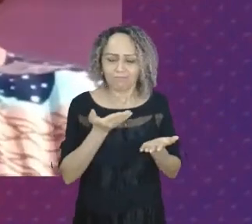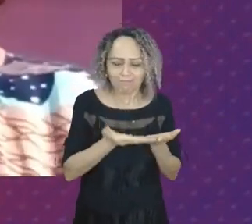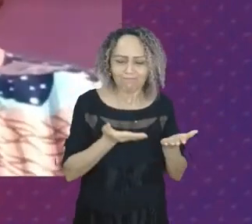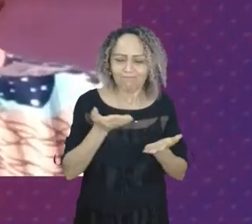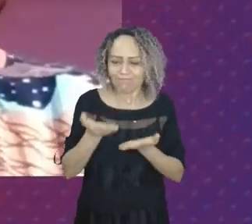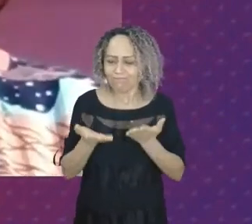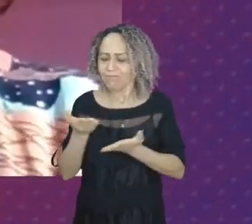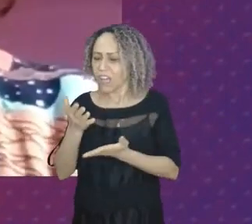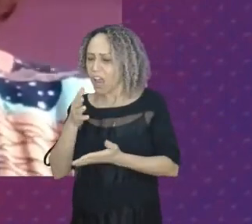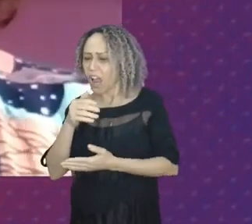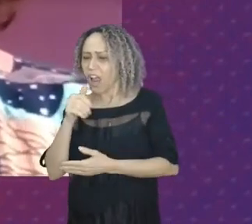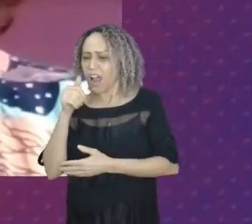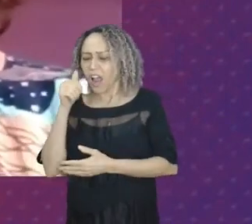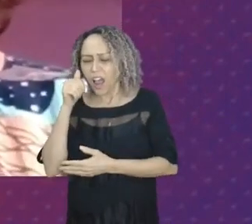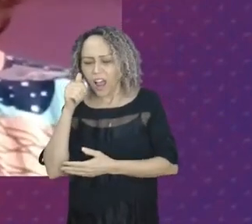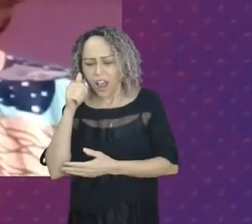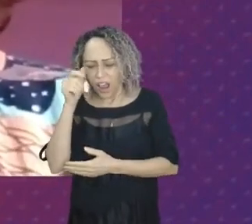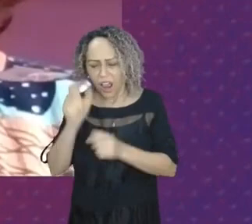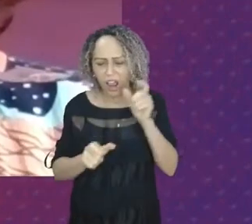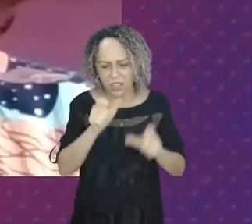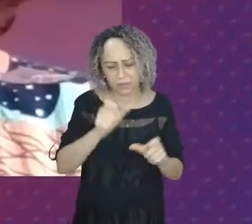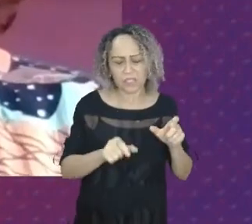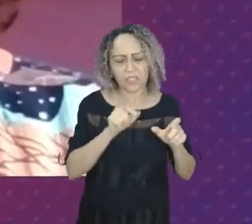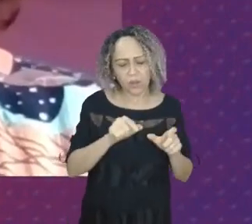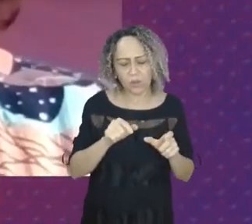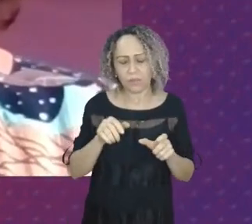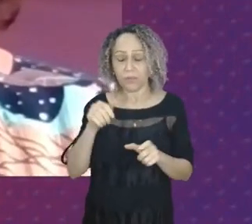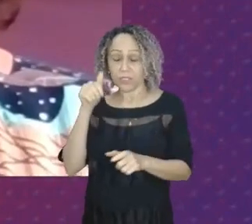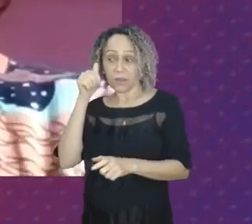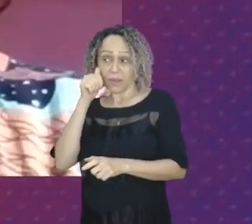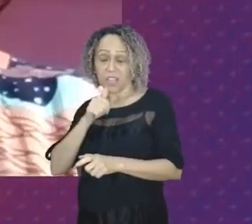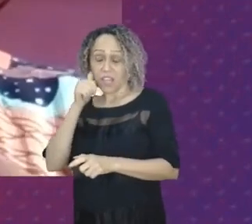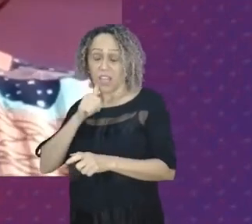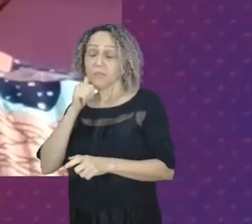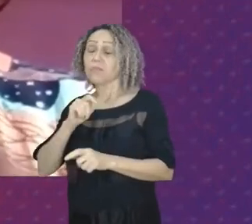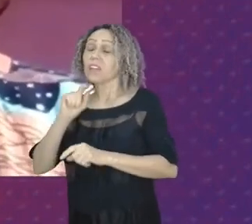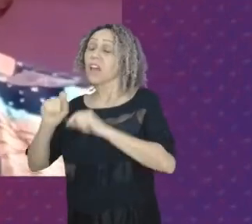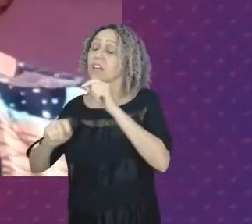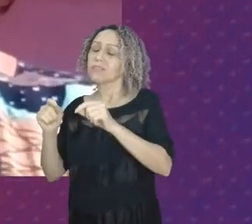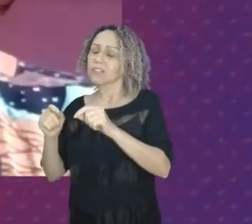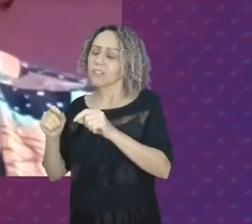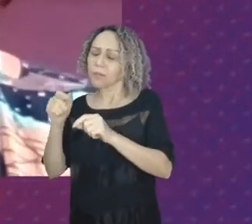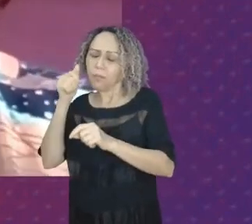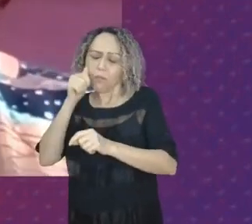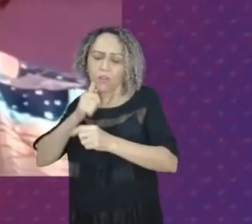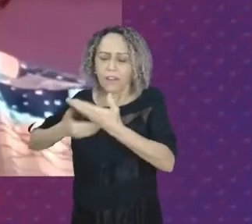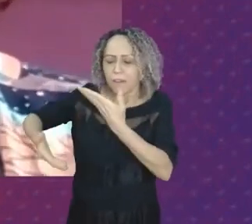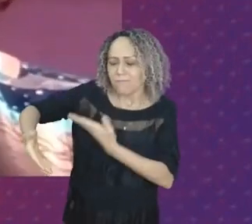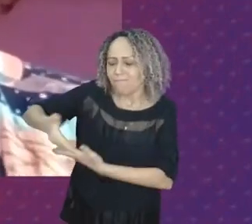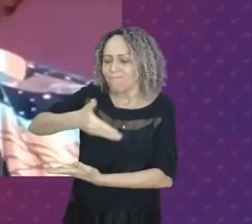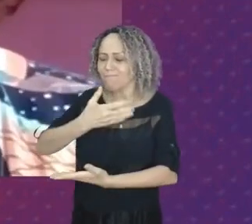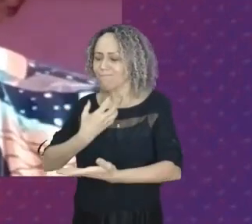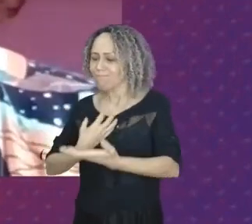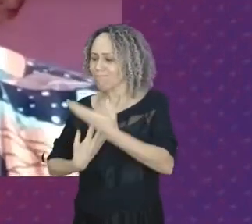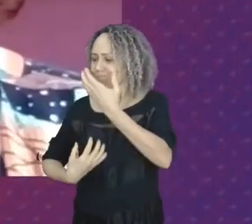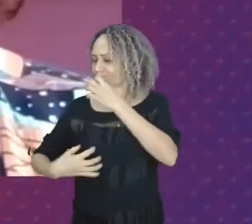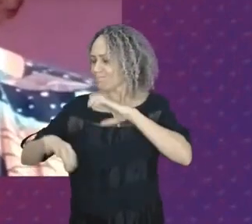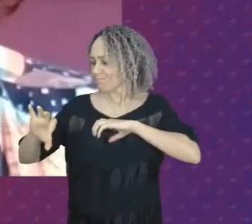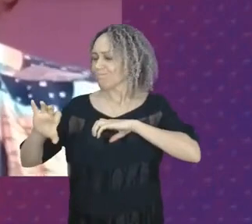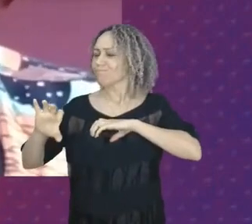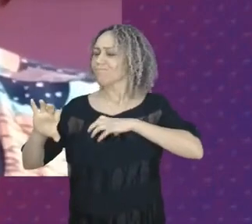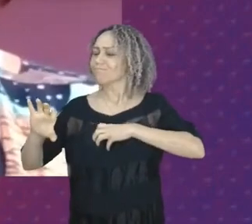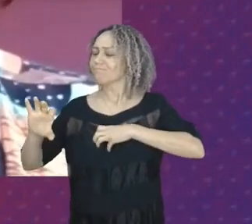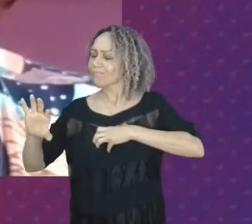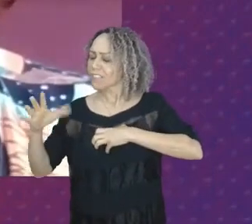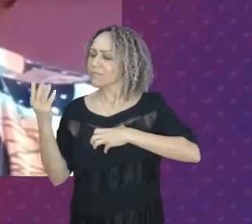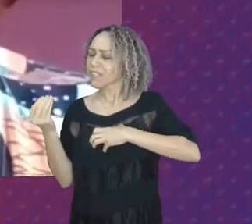essa solidariedade feminina, é essa solidariedade entre as mulheres, é essa empatia, né, essa compreensão da dor do